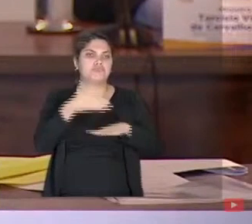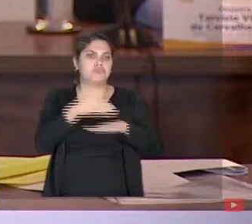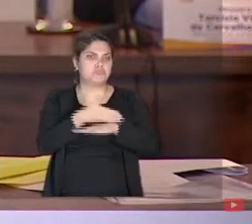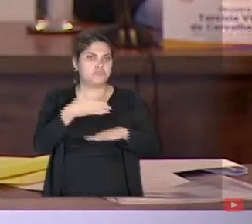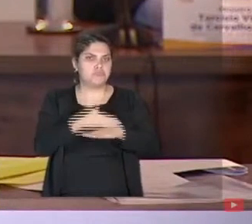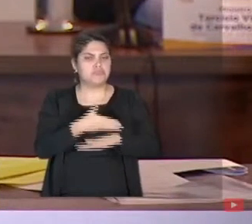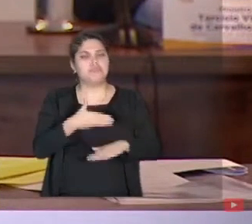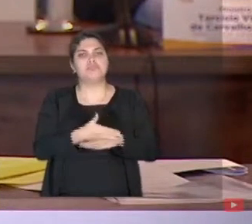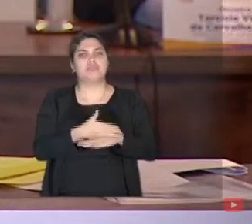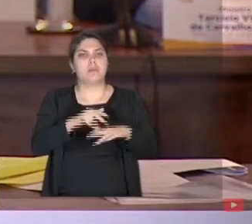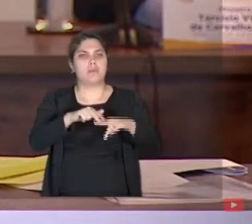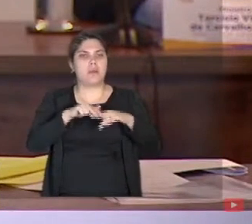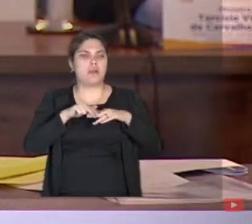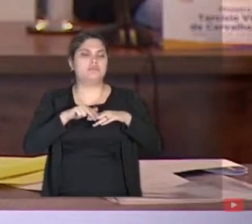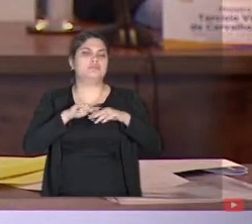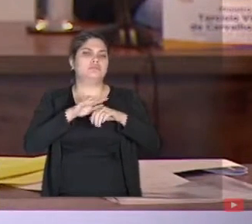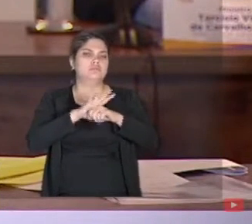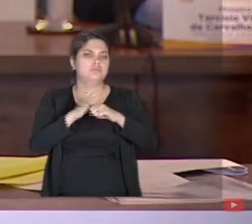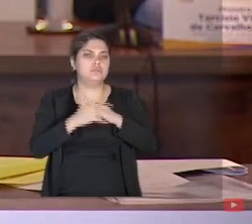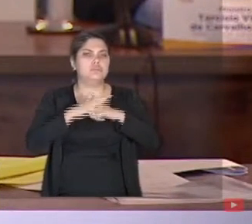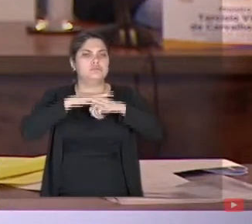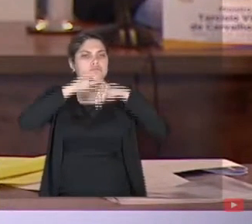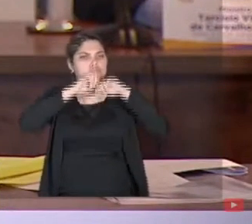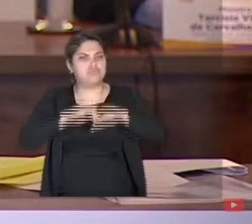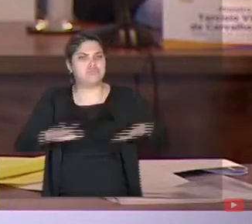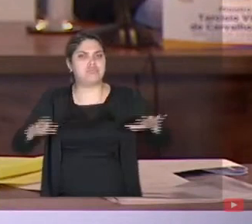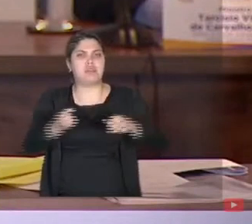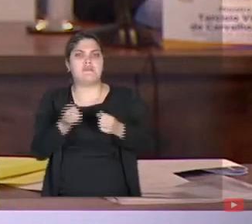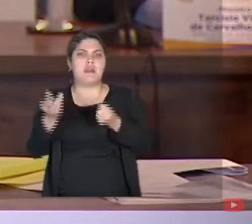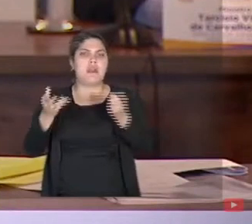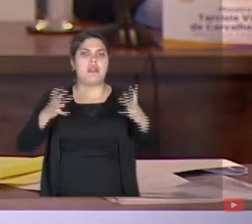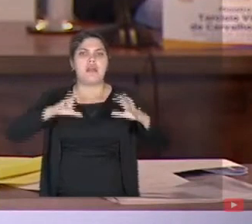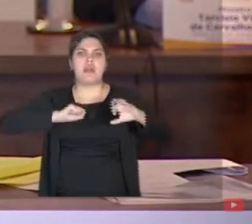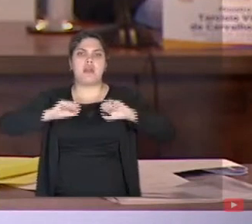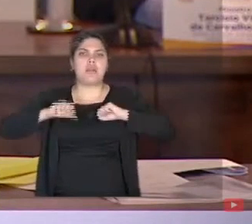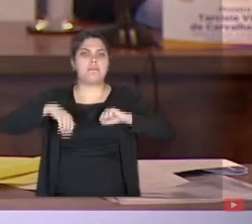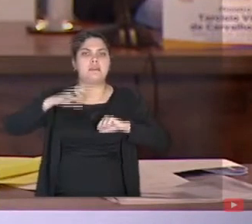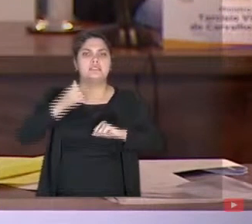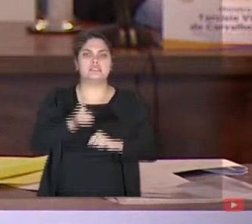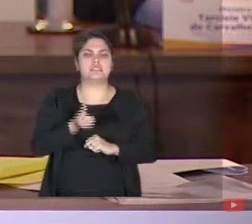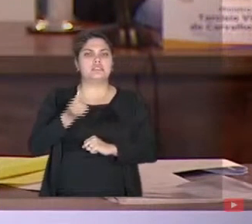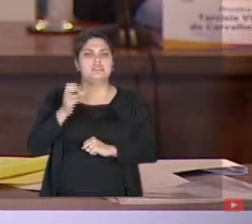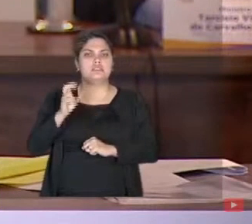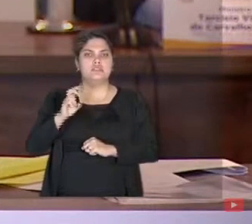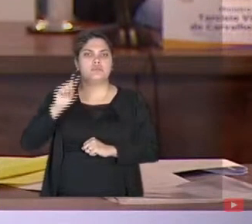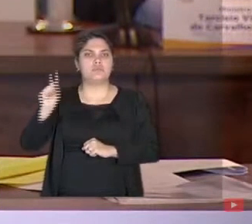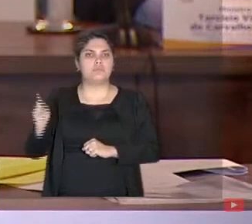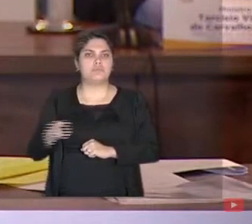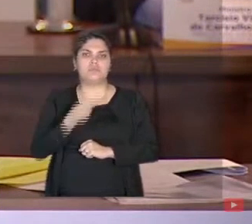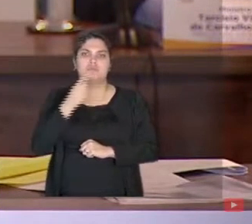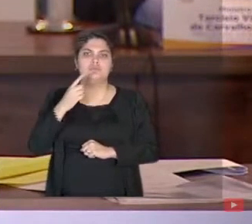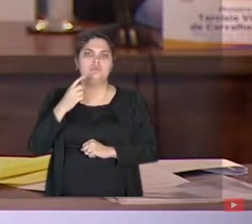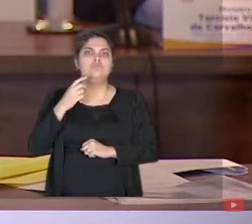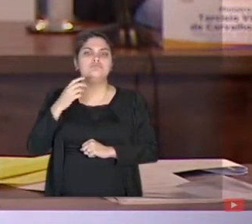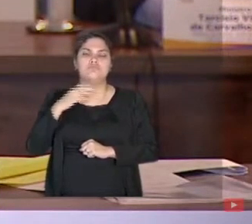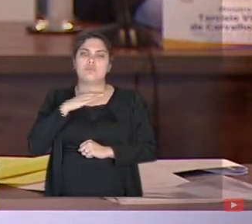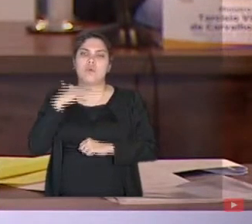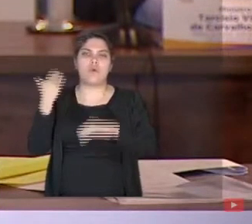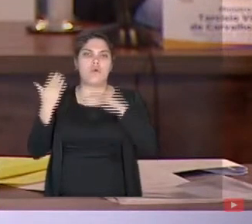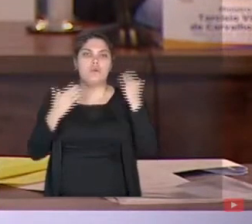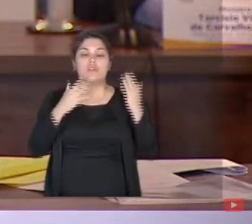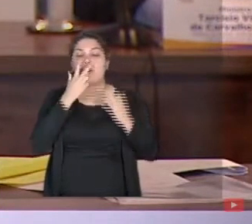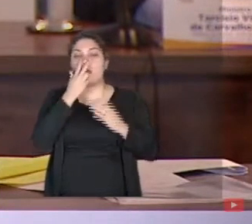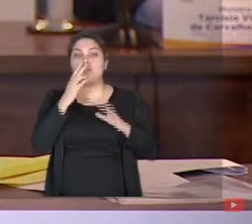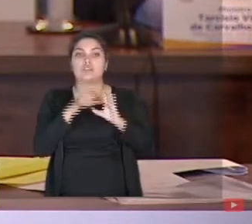comparecimento em meio a uma pandemia com muitos milhões de casos e mais de 165 mil mortos, eu acho que a